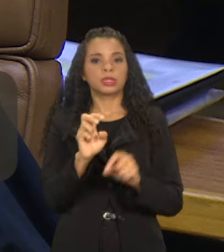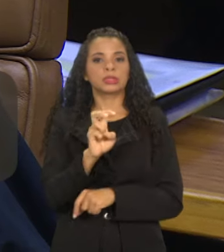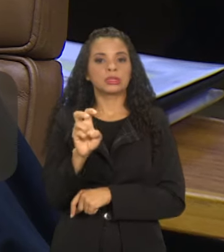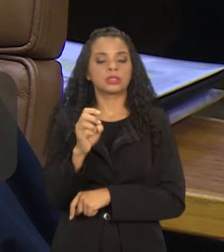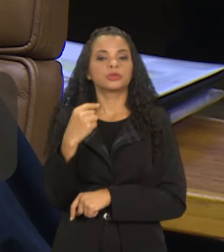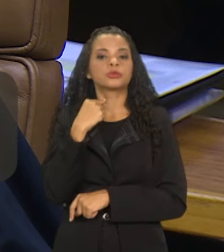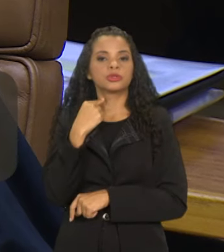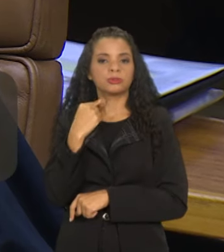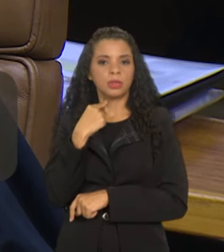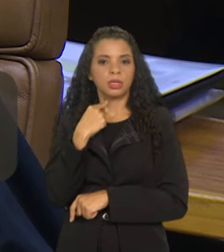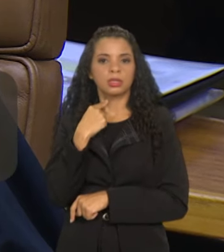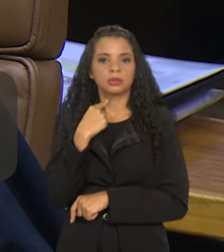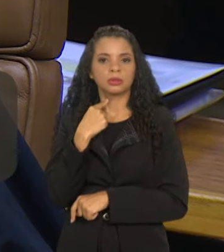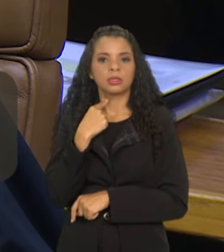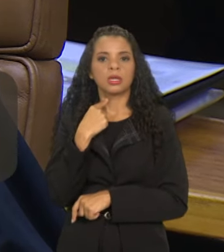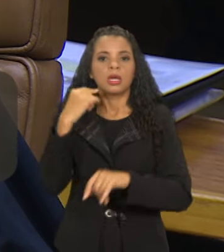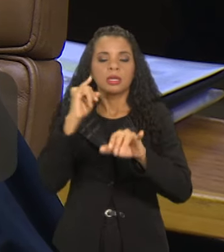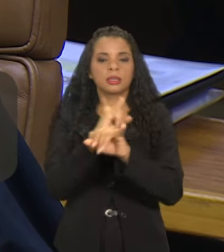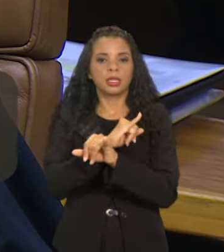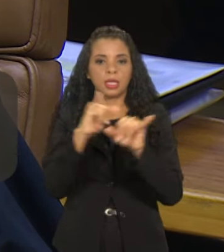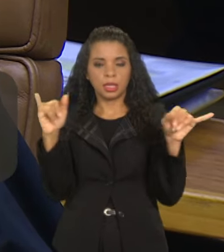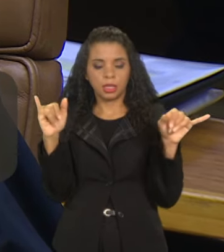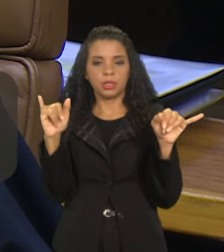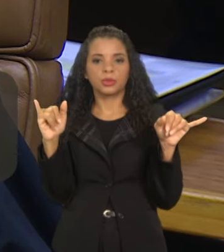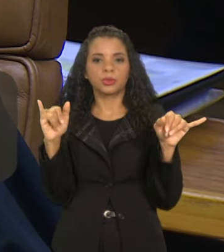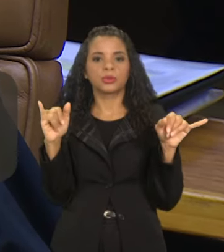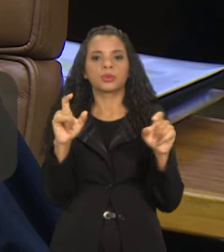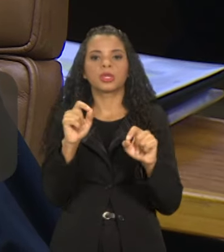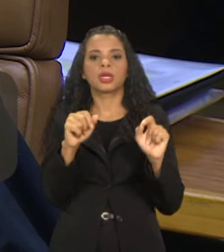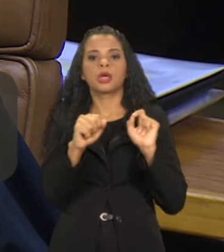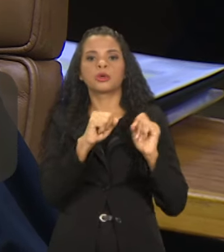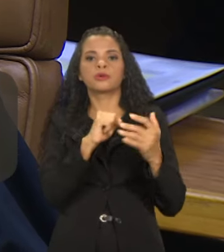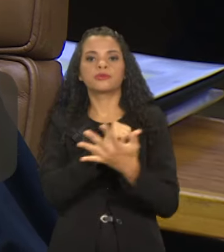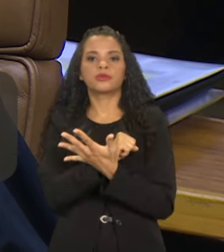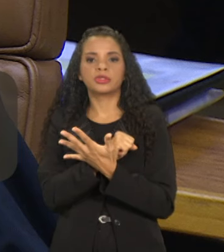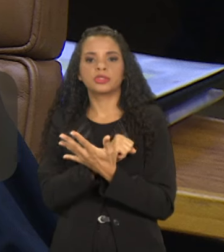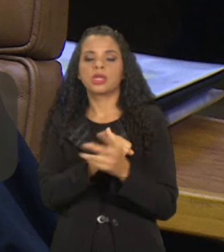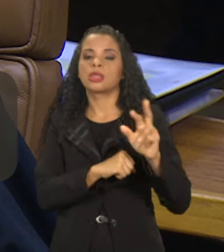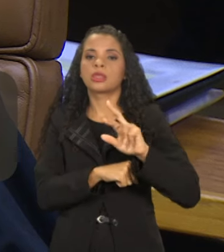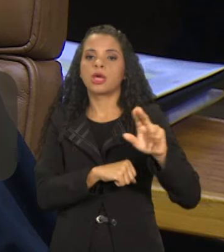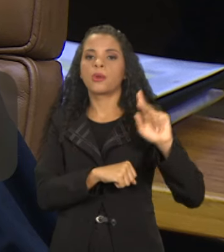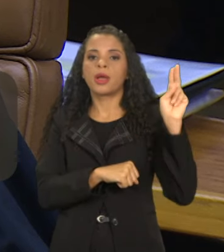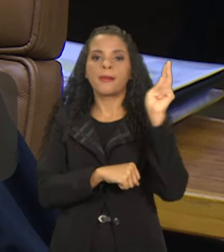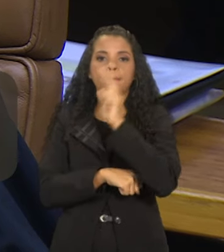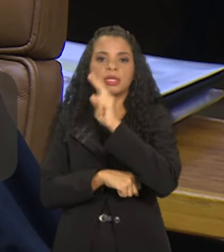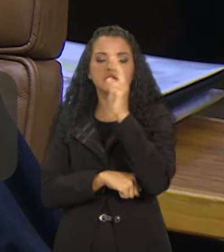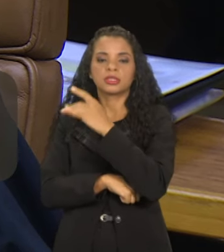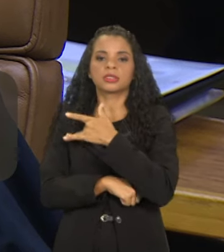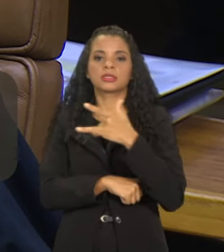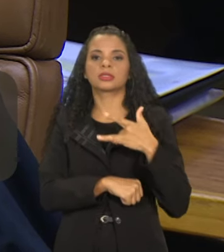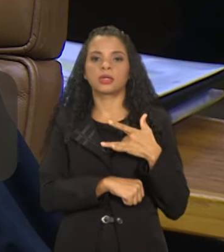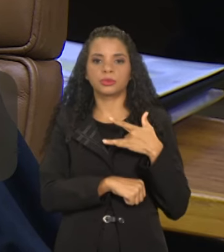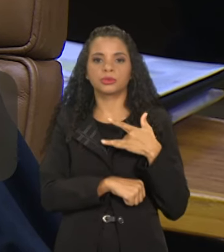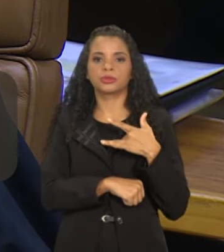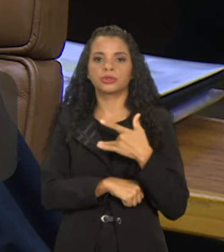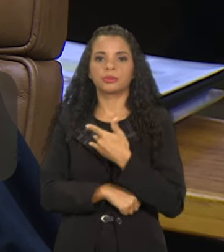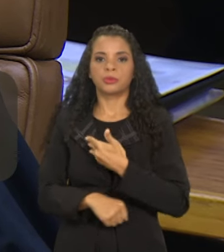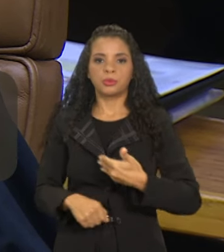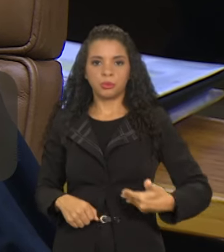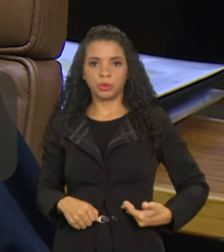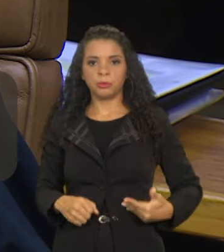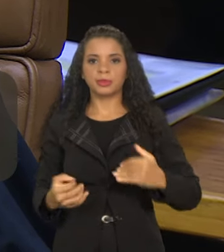OMS, declarou nesta sexta-feira que a Covid-19 não constitui mais uma emergência de saúde pública de importância internacional. A doença estava